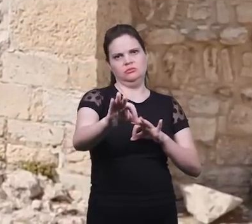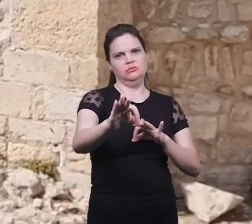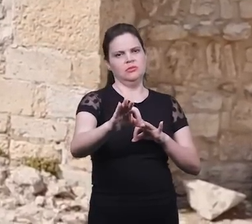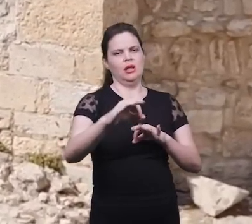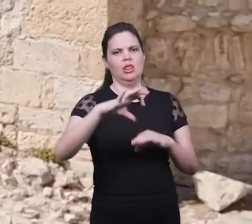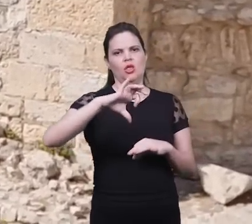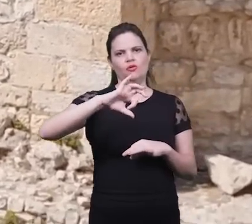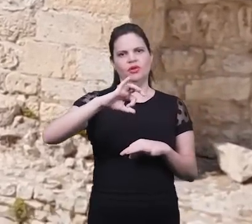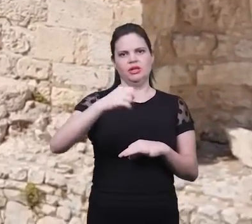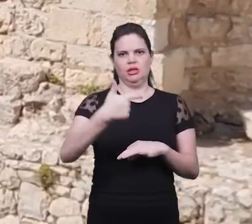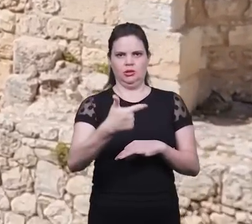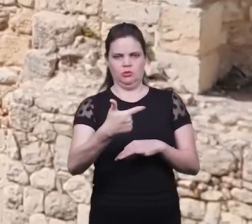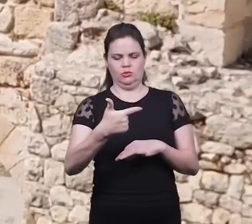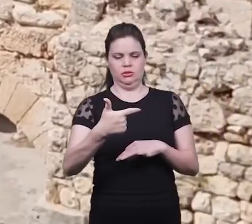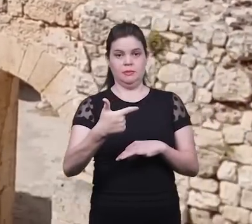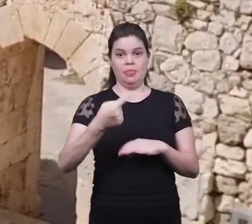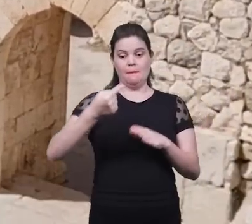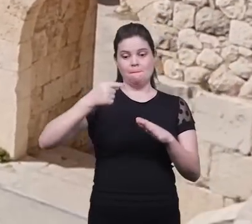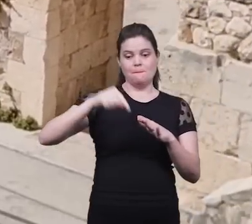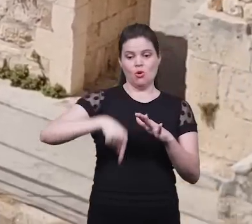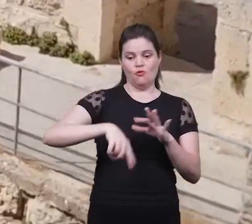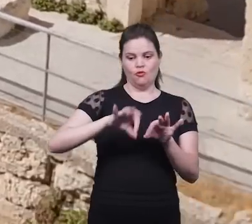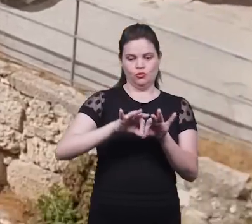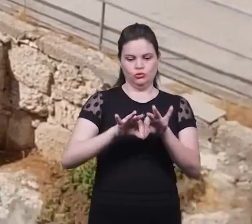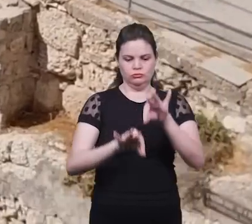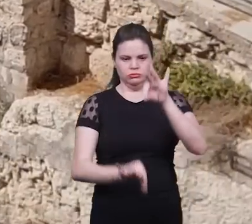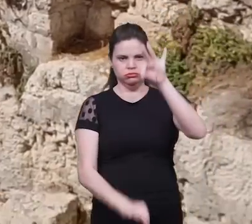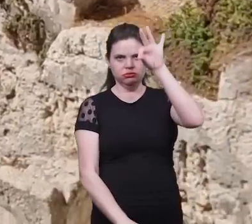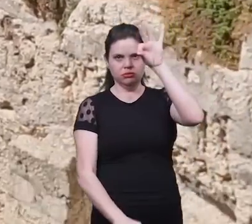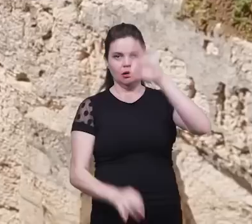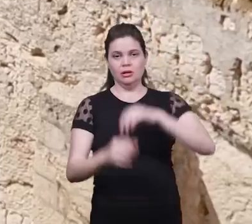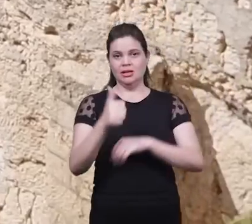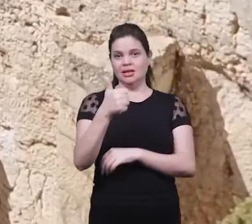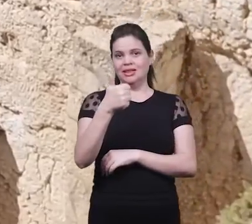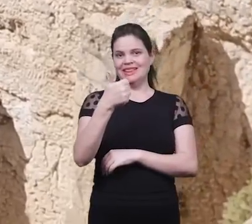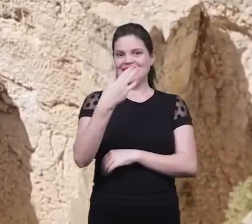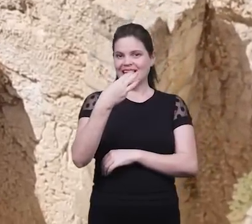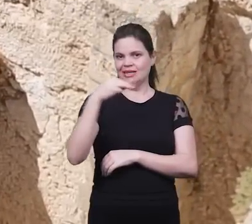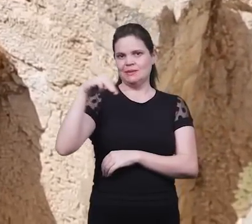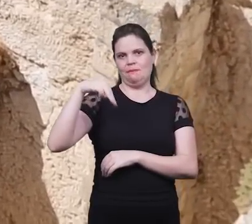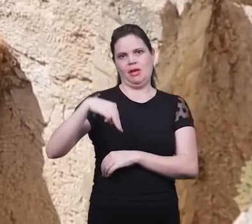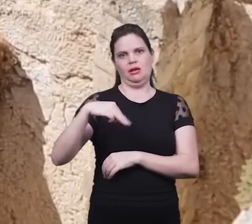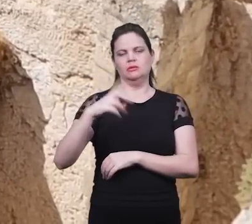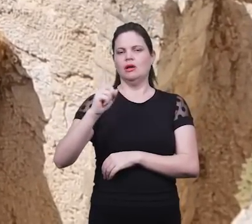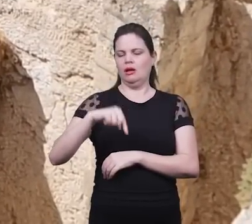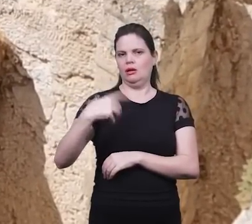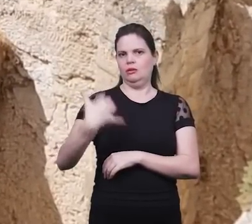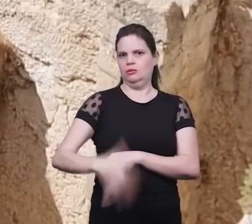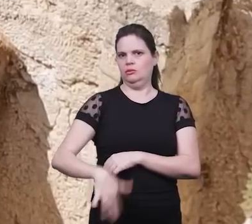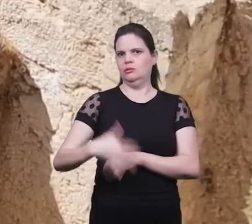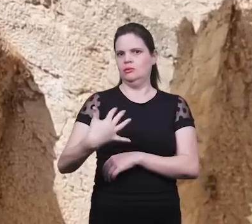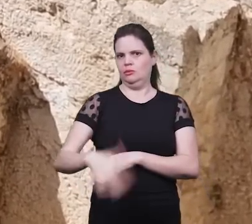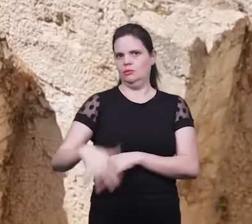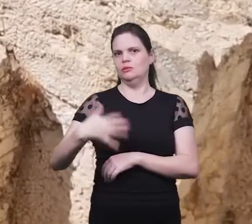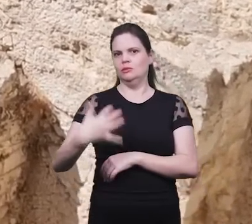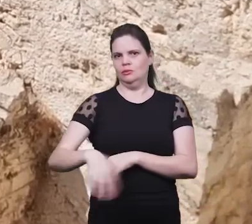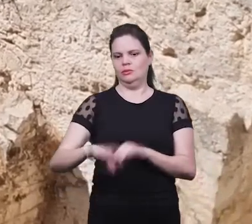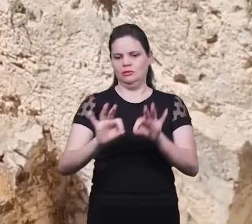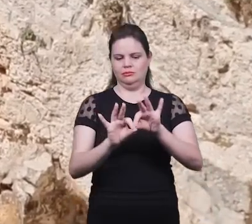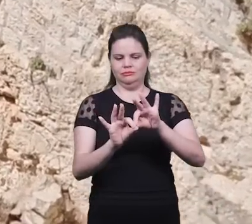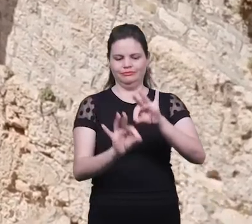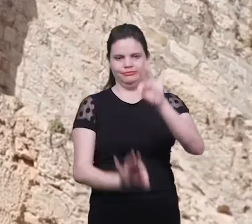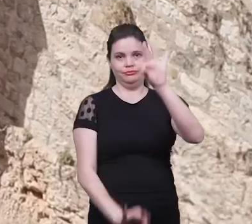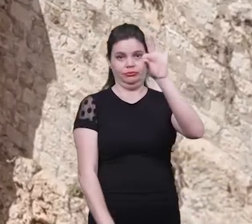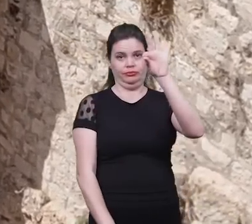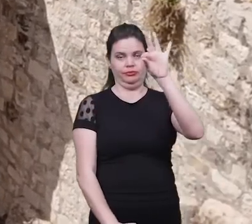de profundidade, então eram tanques enormes. Nós vamos ver, estamos vendo aí nas imagens que ele tinha uma profundidade de 13